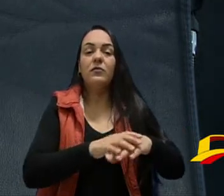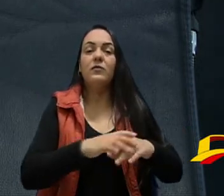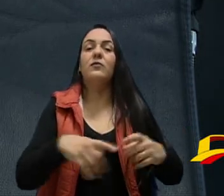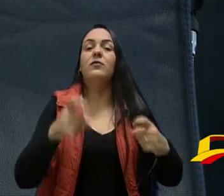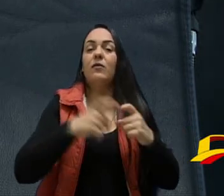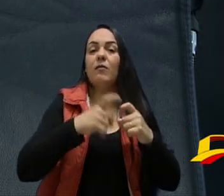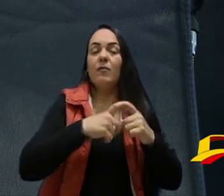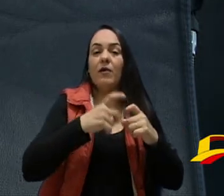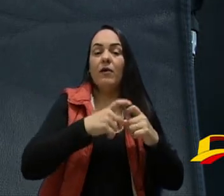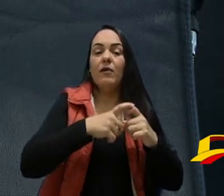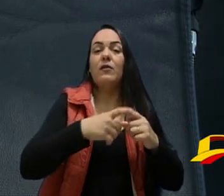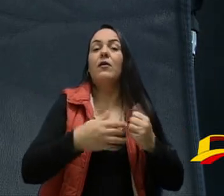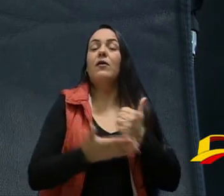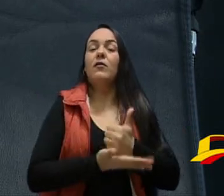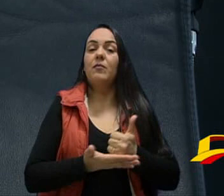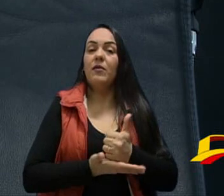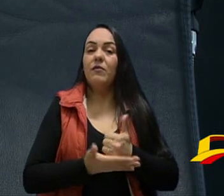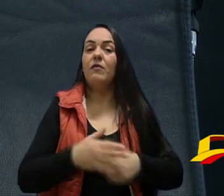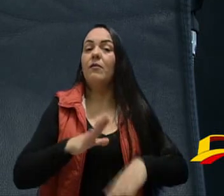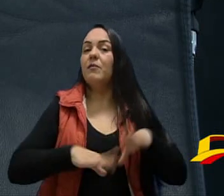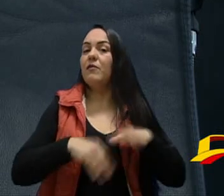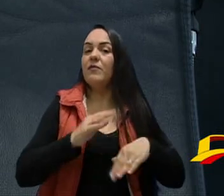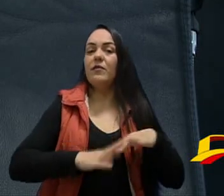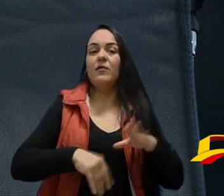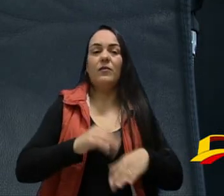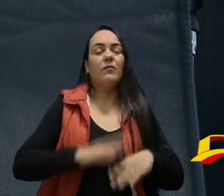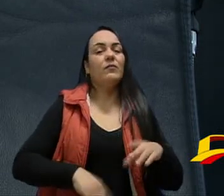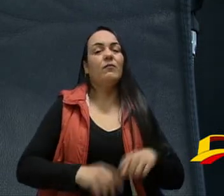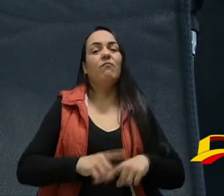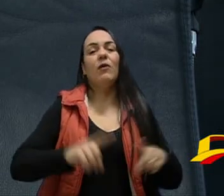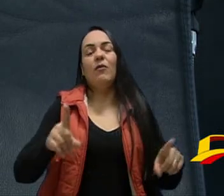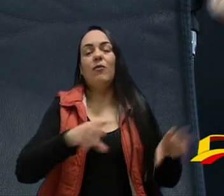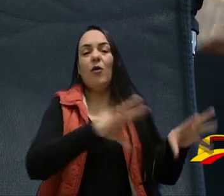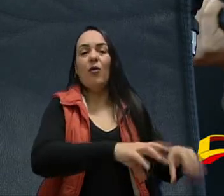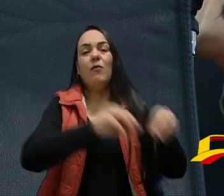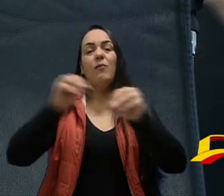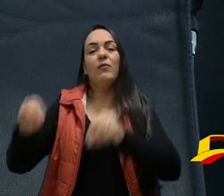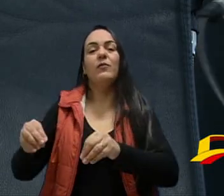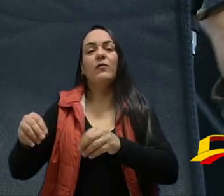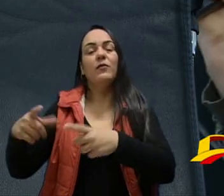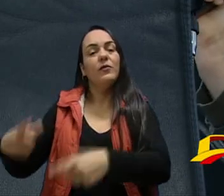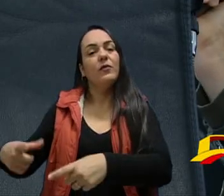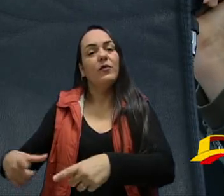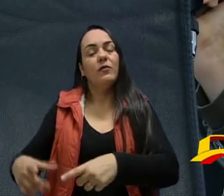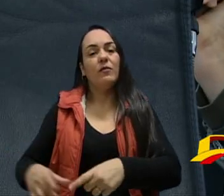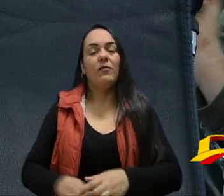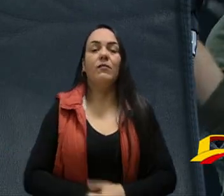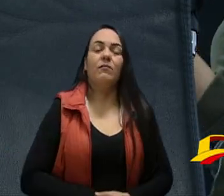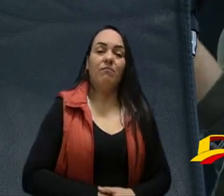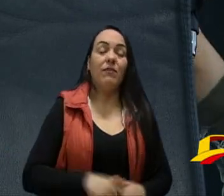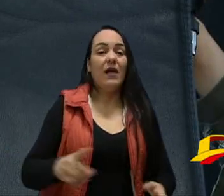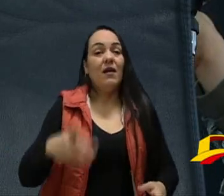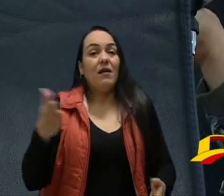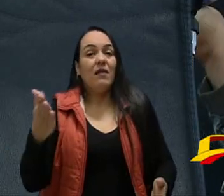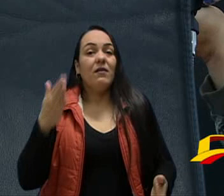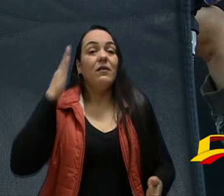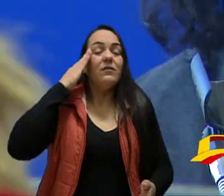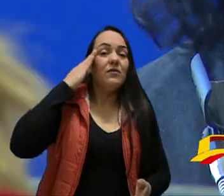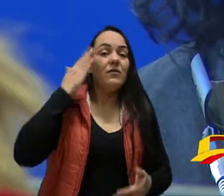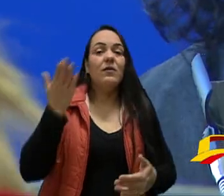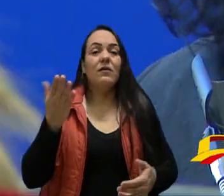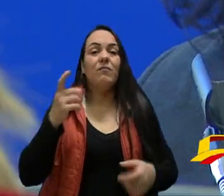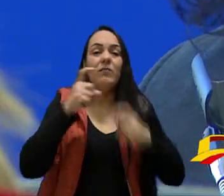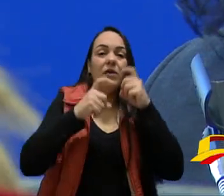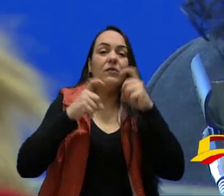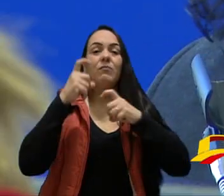tenho médico profissional se necessário outras vezes ela é direcionada para um outro serviço né não sei se eu contemplei é só